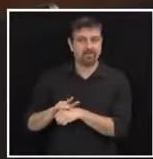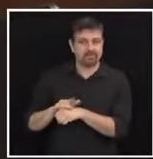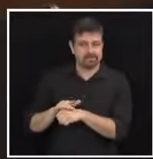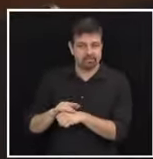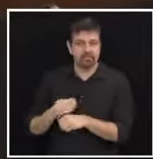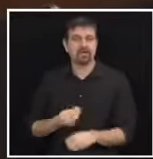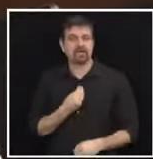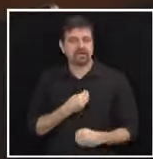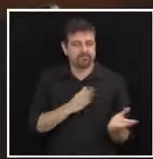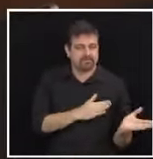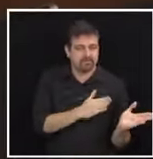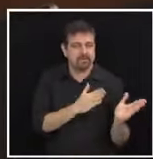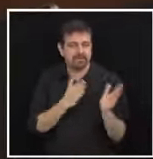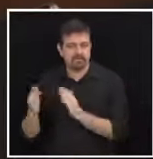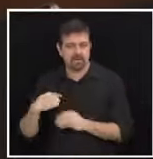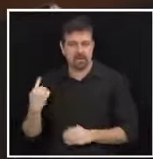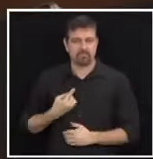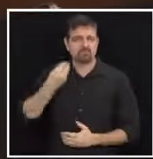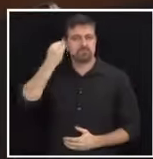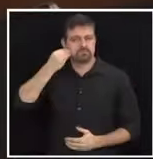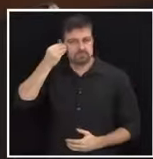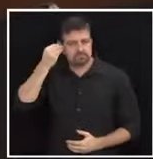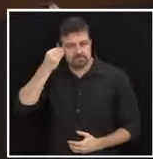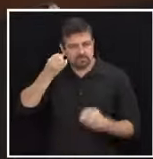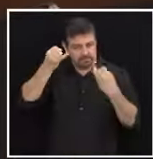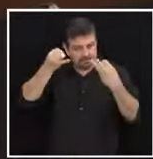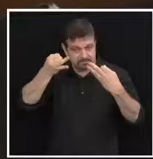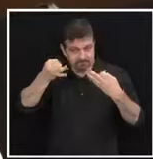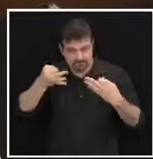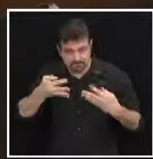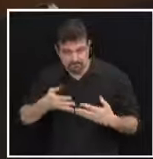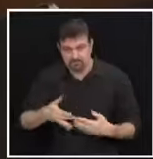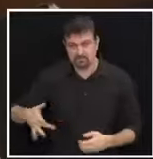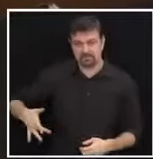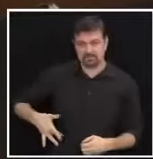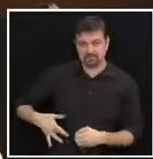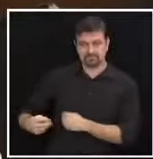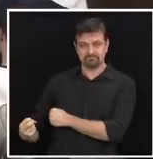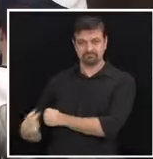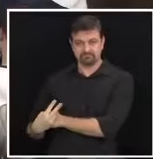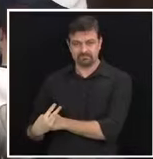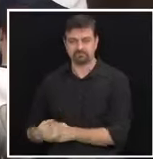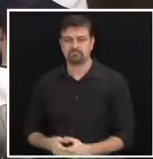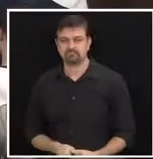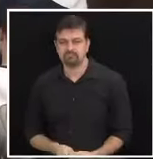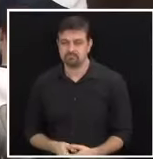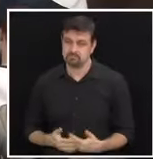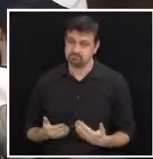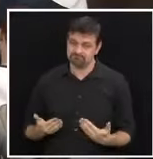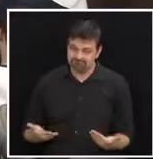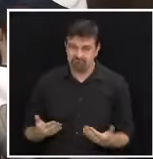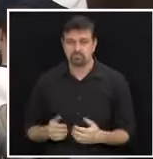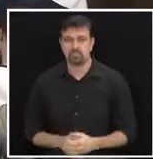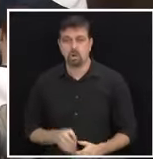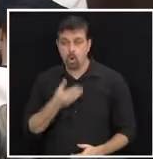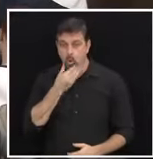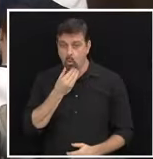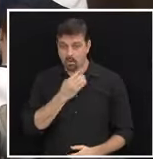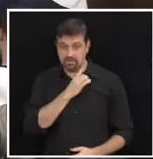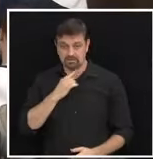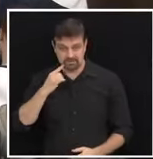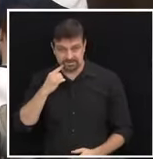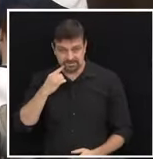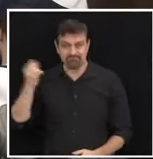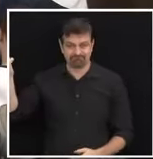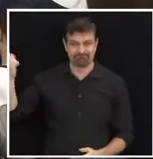mesmo, para ele falar com a gente dessa experiência de vida dele. O Donizete sabe falar até melhor que